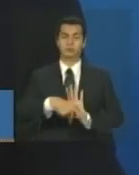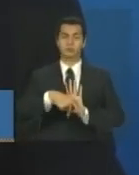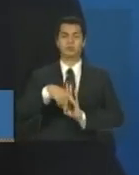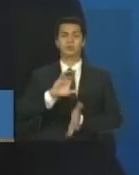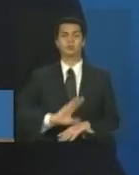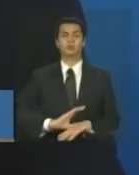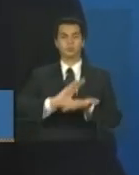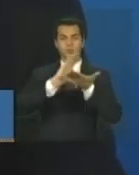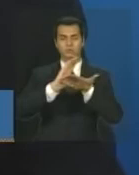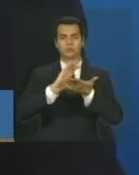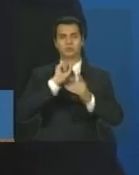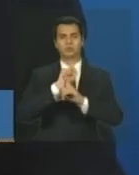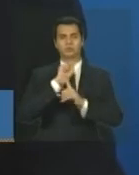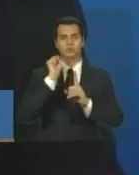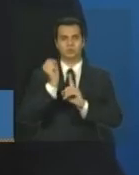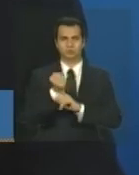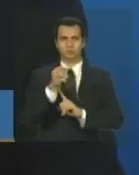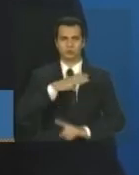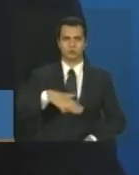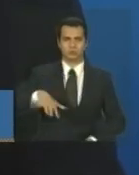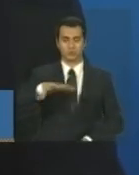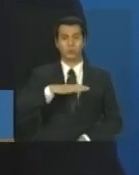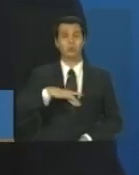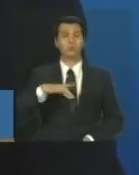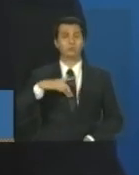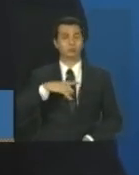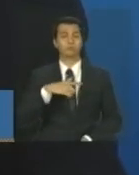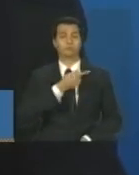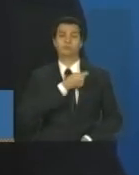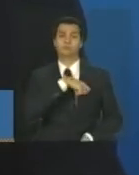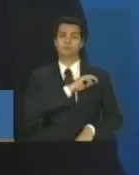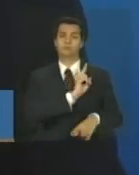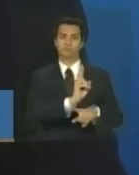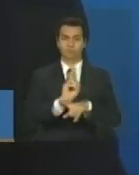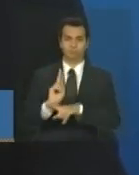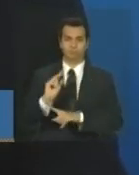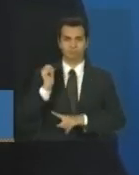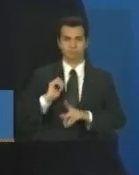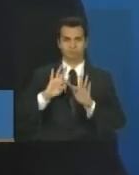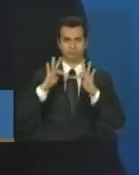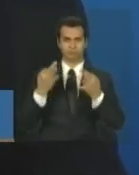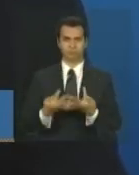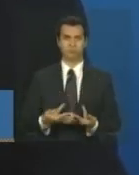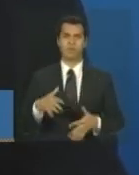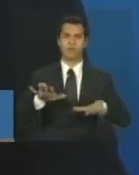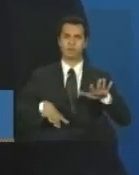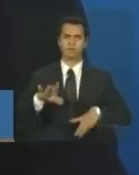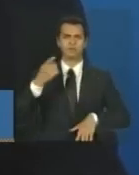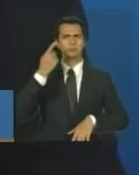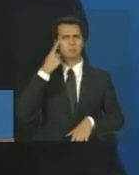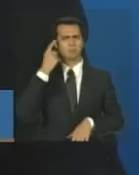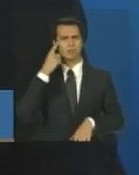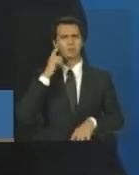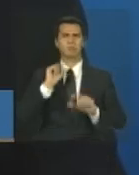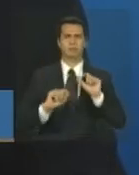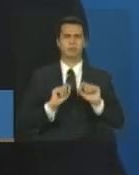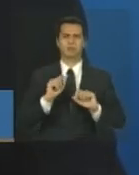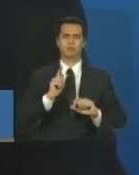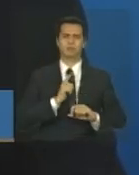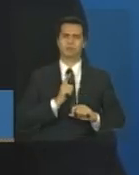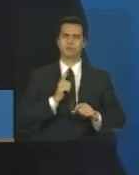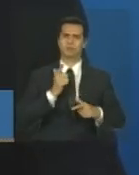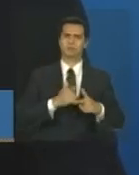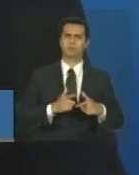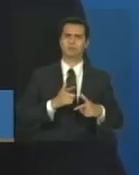Conselho Municipal de assistência social que tem relação Direta com a fiscalização do programa Às vezes a gente pensa que é olhando até as questões a